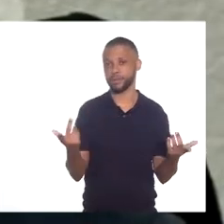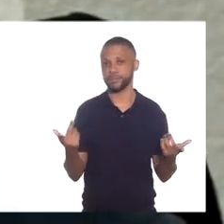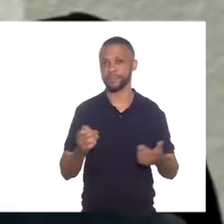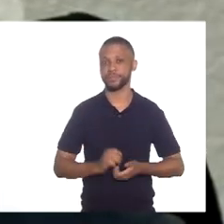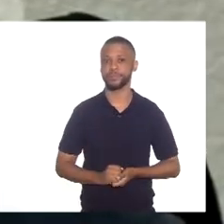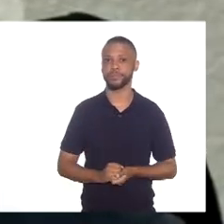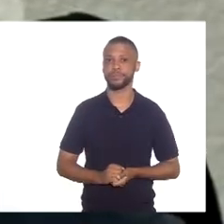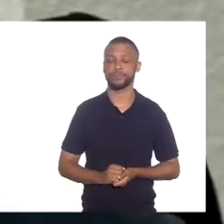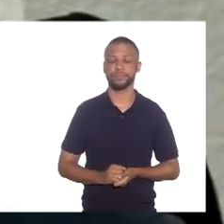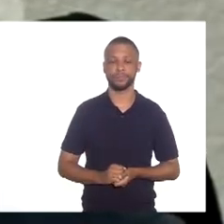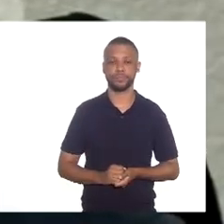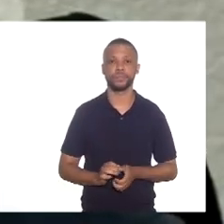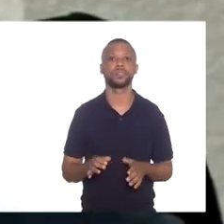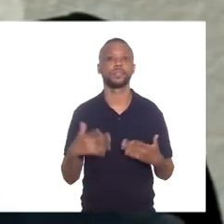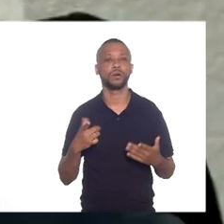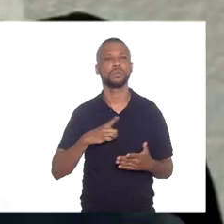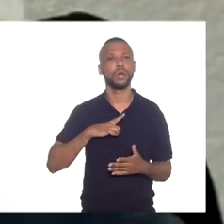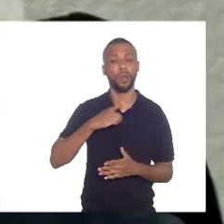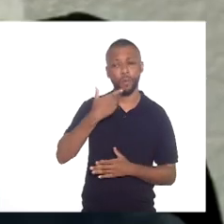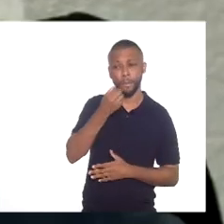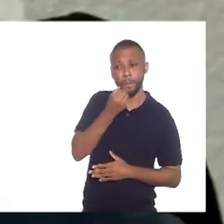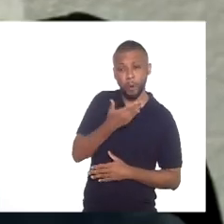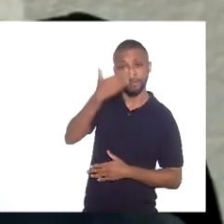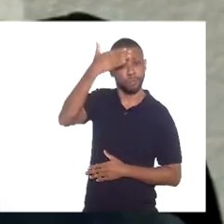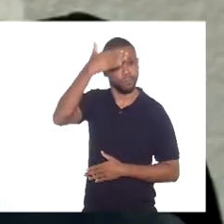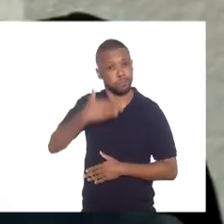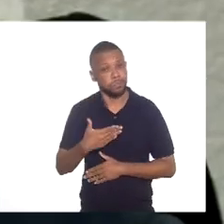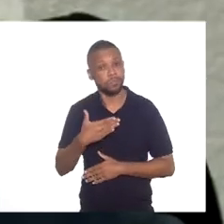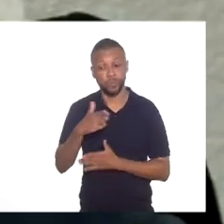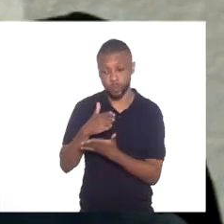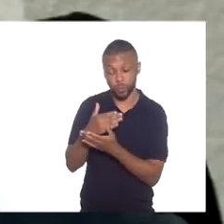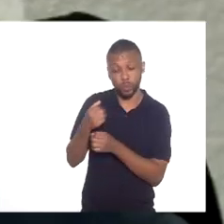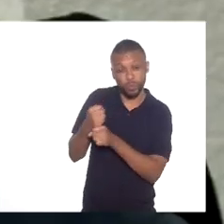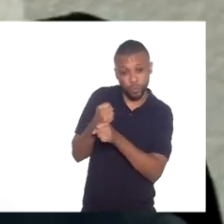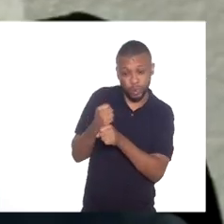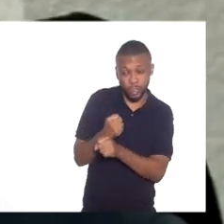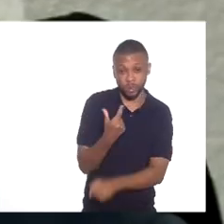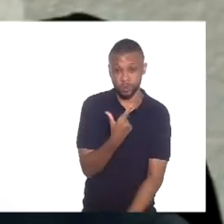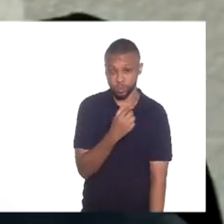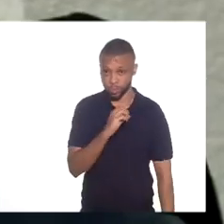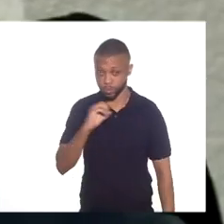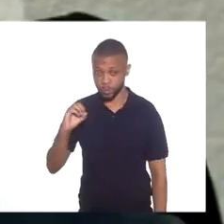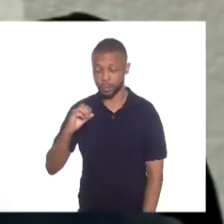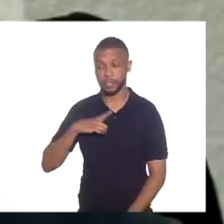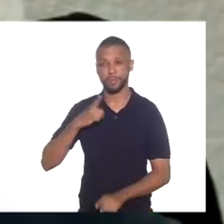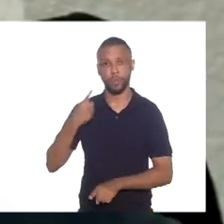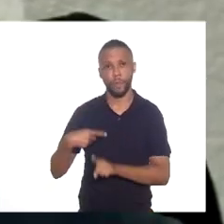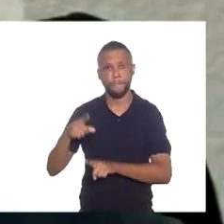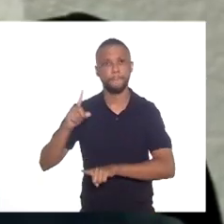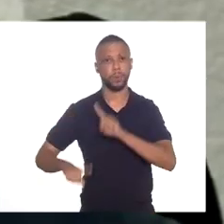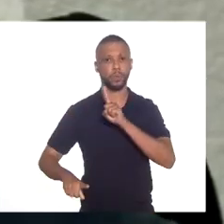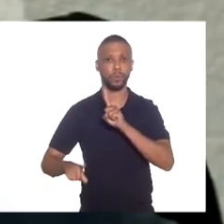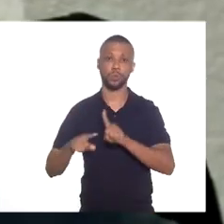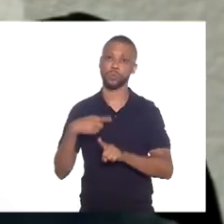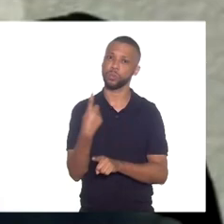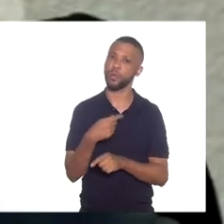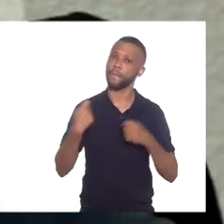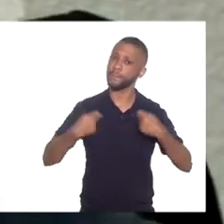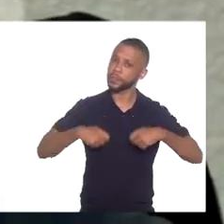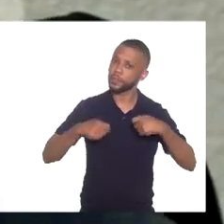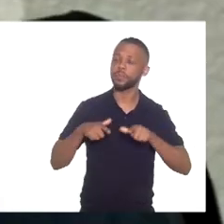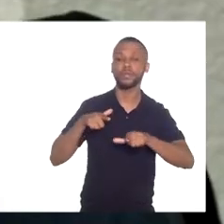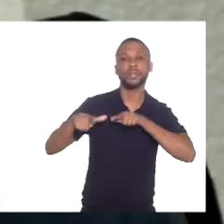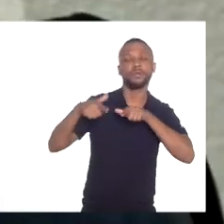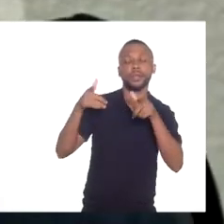o boom apontado ali nos anos, início dos anos 2000, e a gente precisa trabalhar com sistemas produtivos, complexos